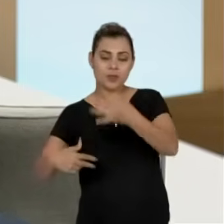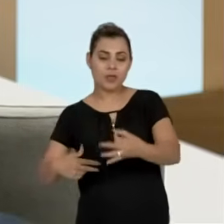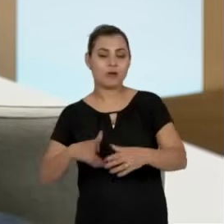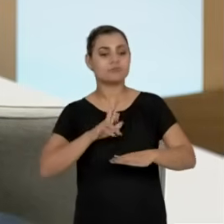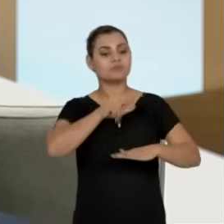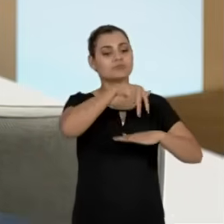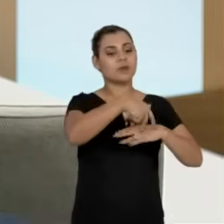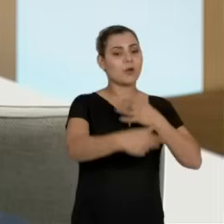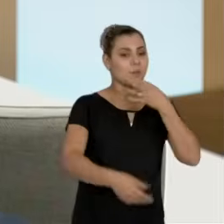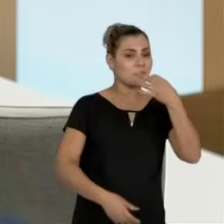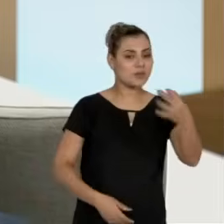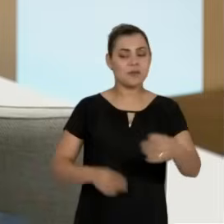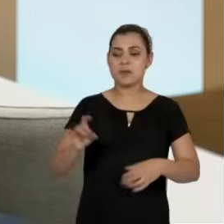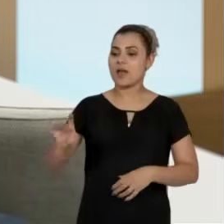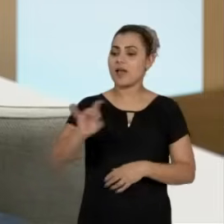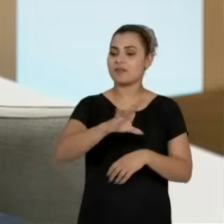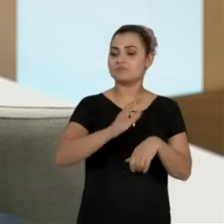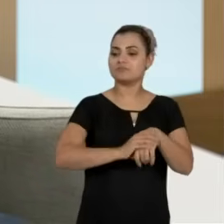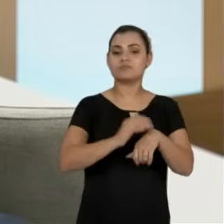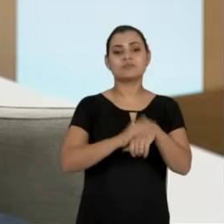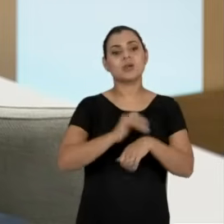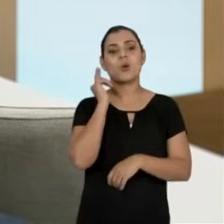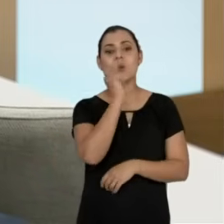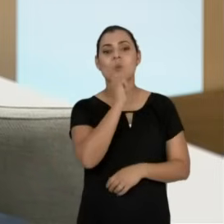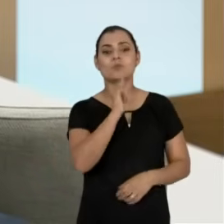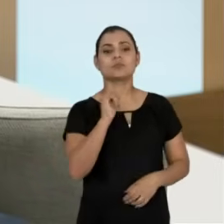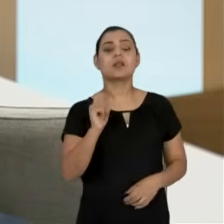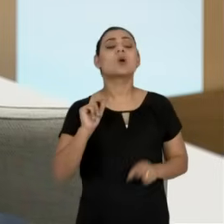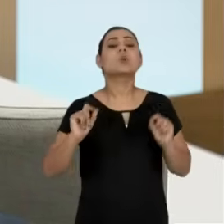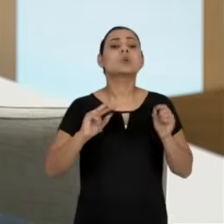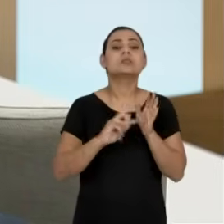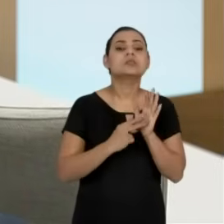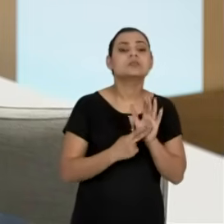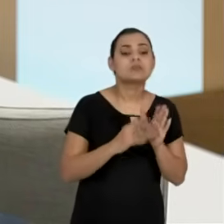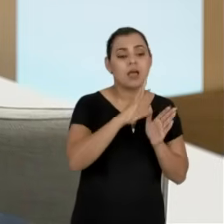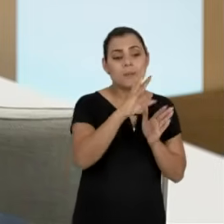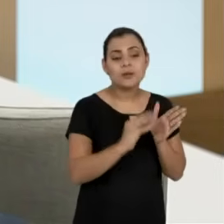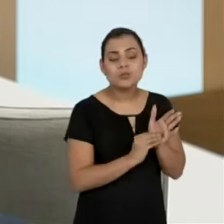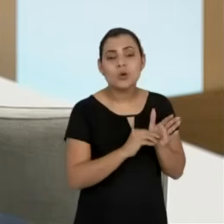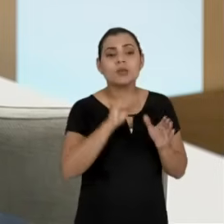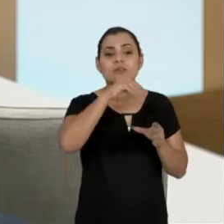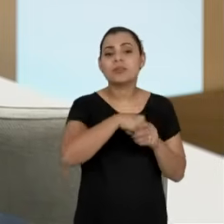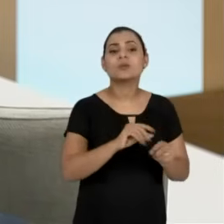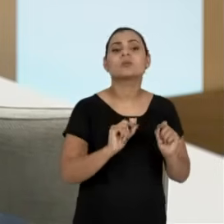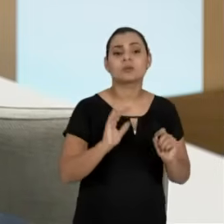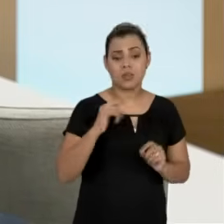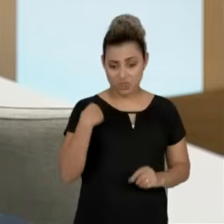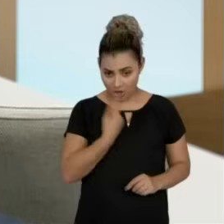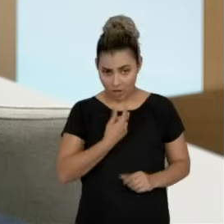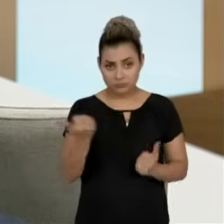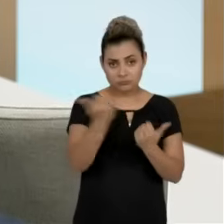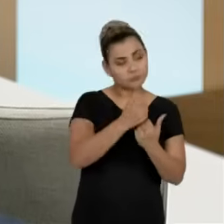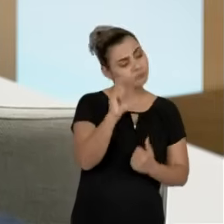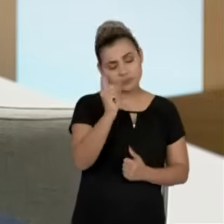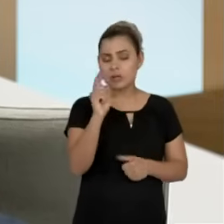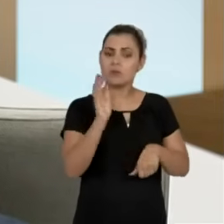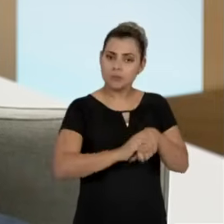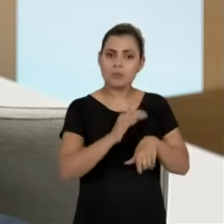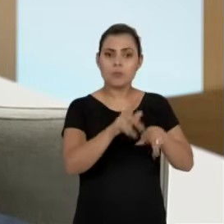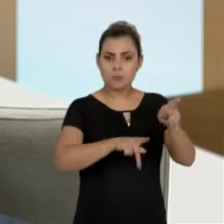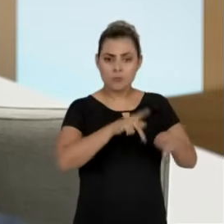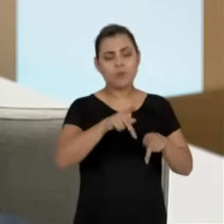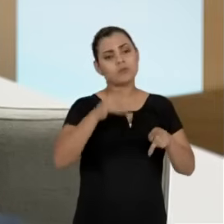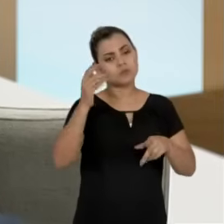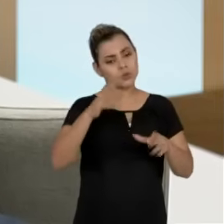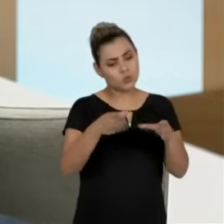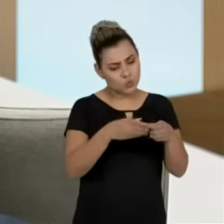mesmos falarem, eles contarem quem é a Amazônia para os outros, né? Não é a gente que tem que falar por eles, eu acho que as comunidades lá sabem muito bem o